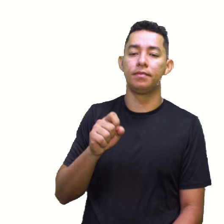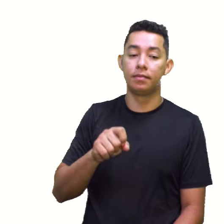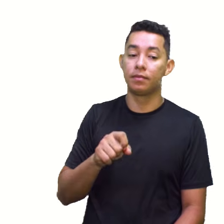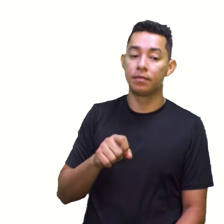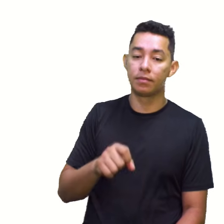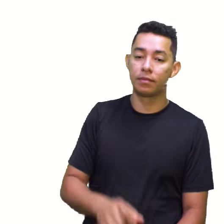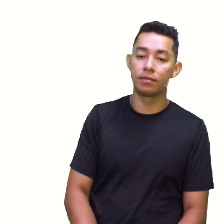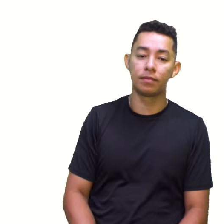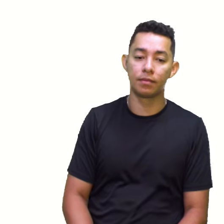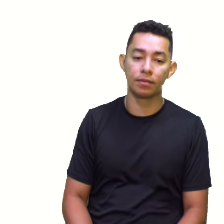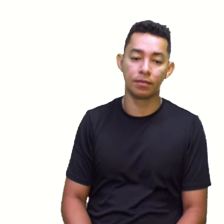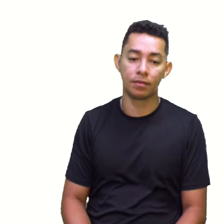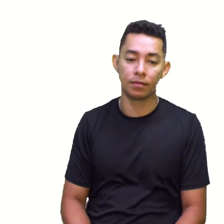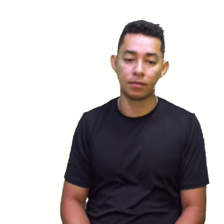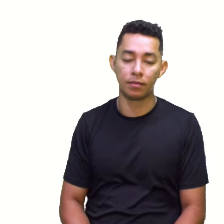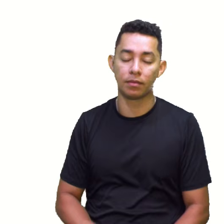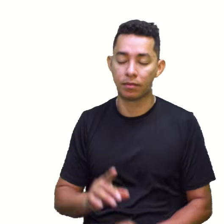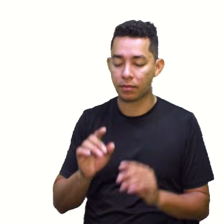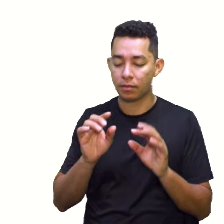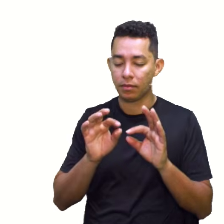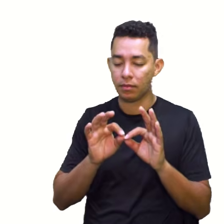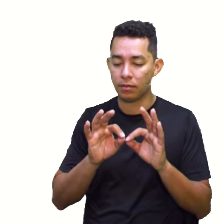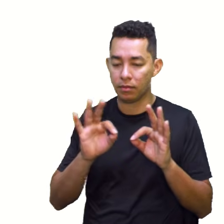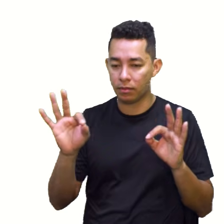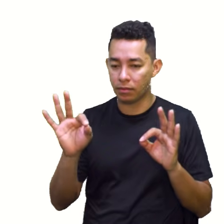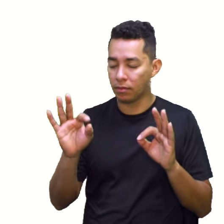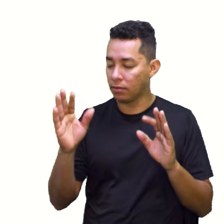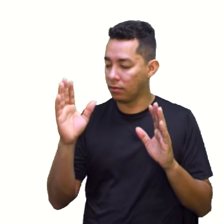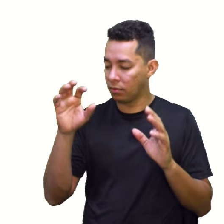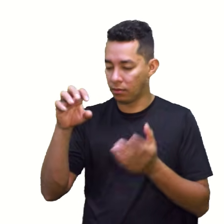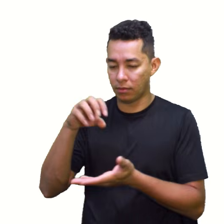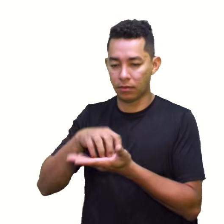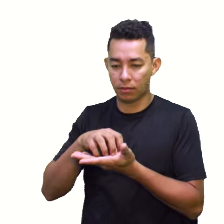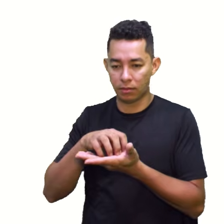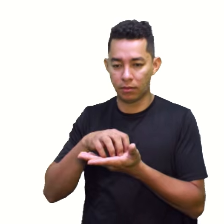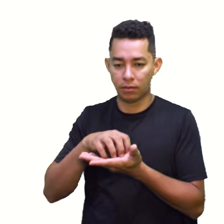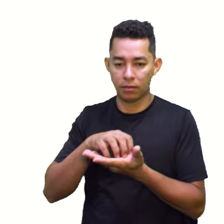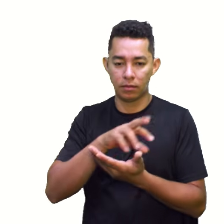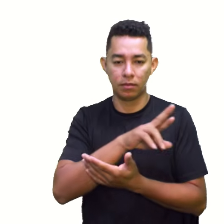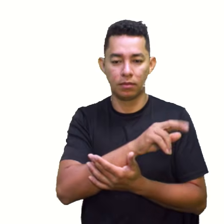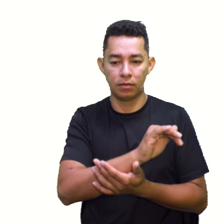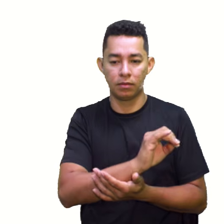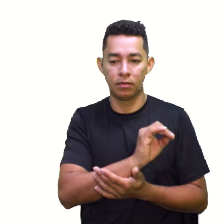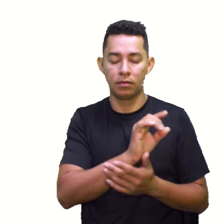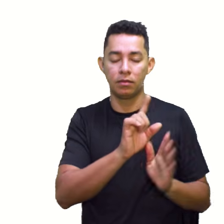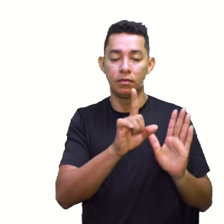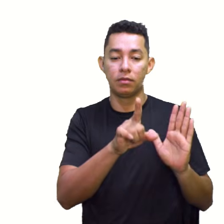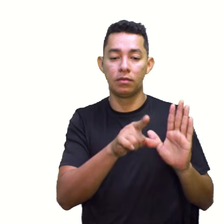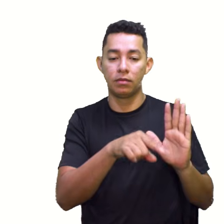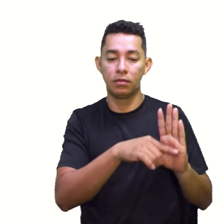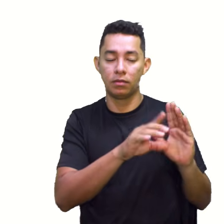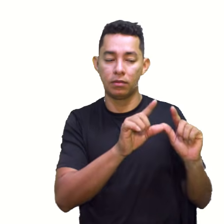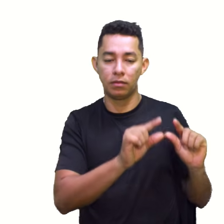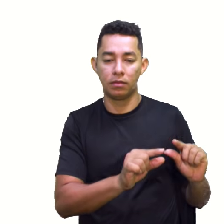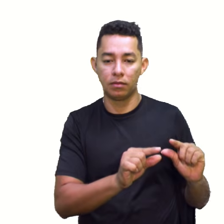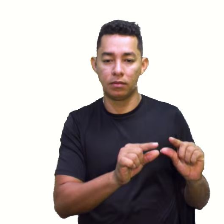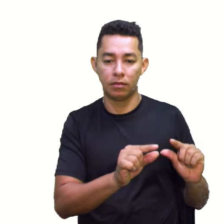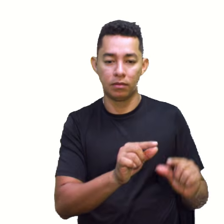a distância entre o centro e o raio é menor do que R1